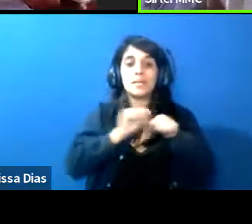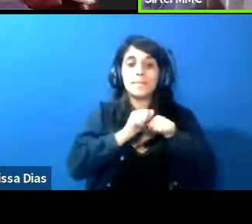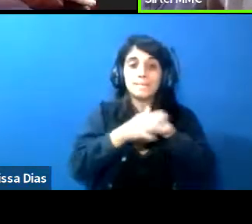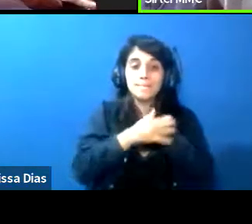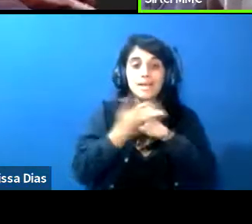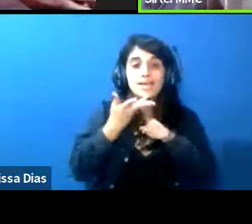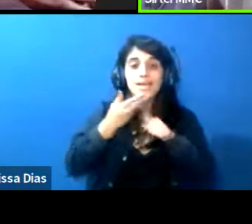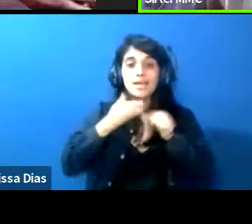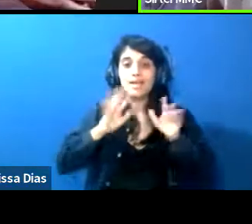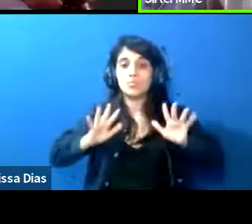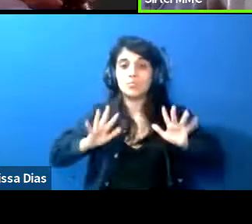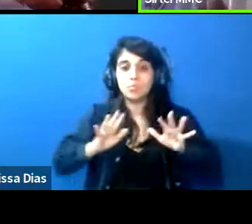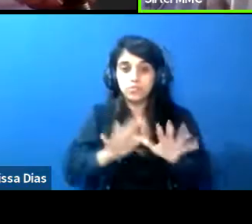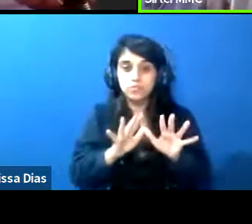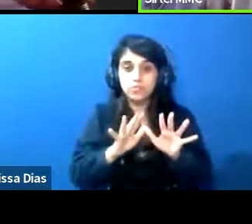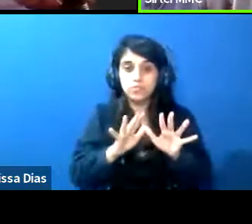reúnem